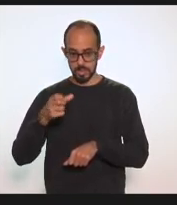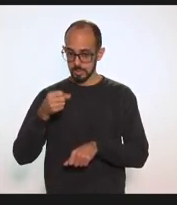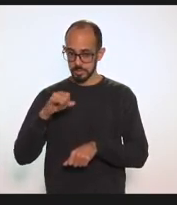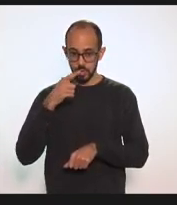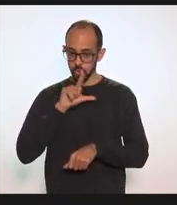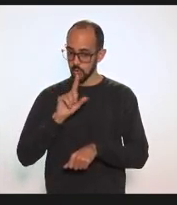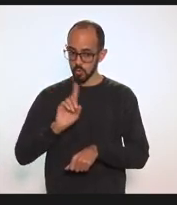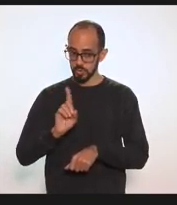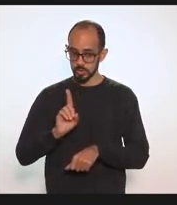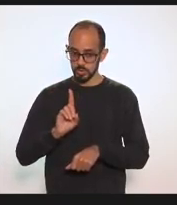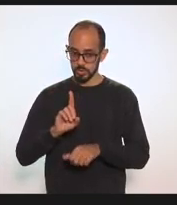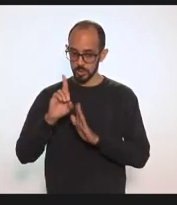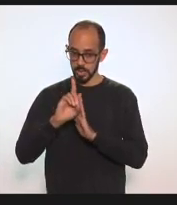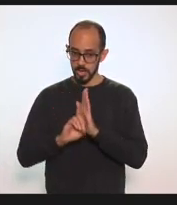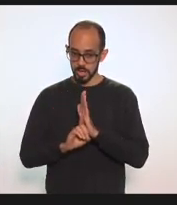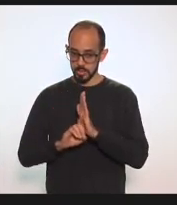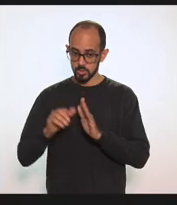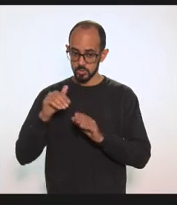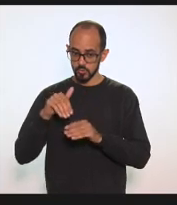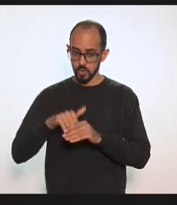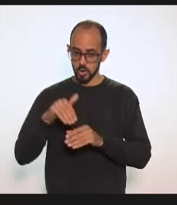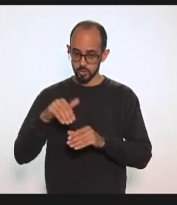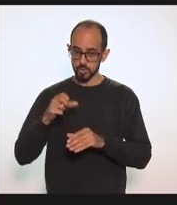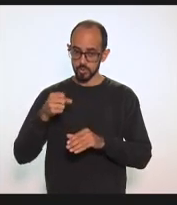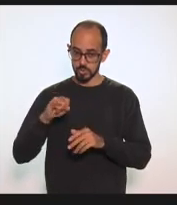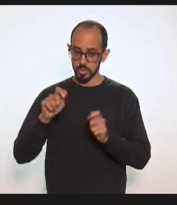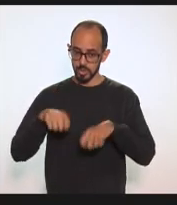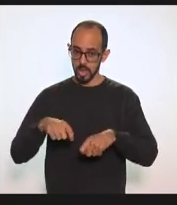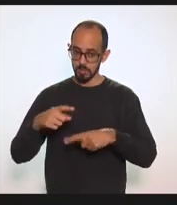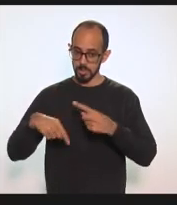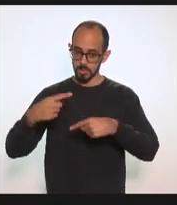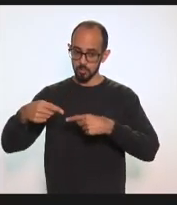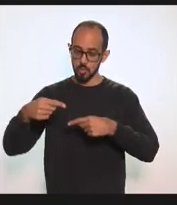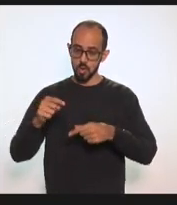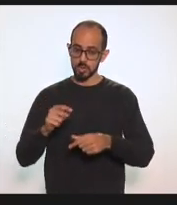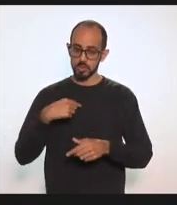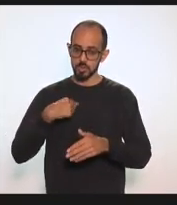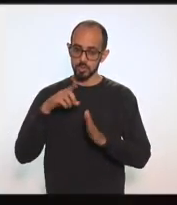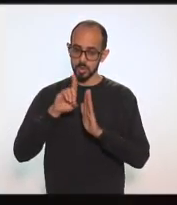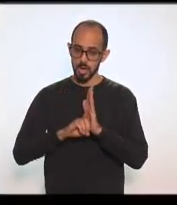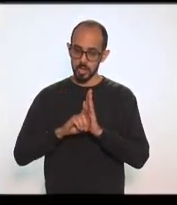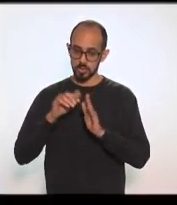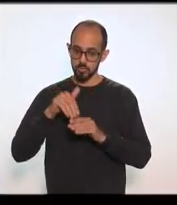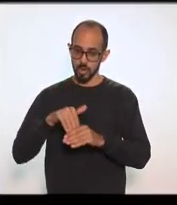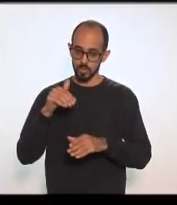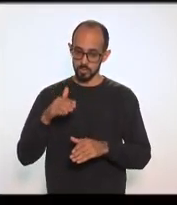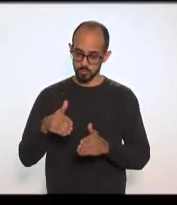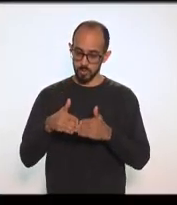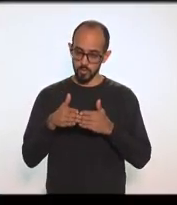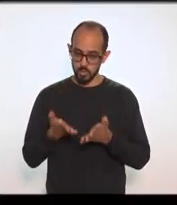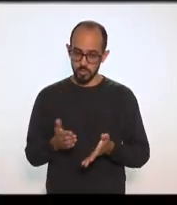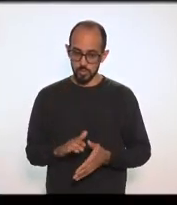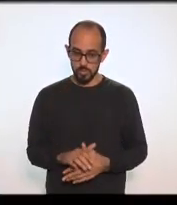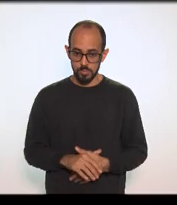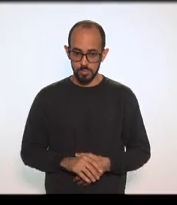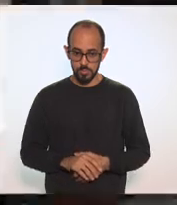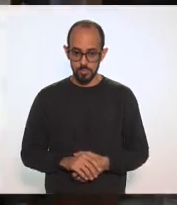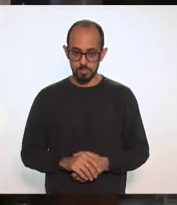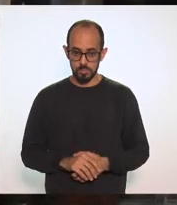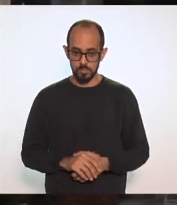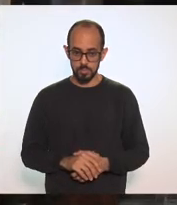consiga declarar o voto, se o senhor pode dar na outra oportunidade, na outra sessão. Eu vou passar. Não, fica aqui à vontade, na, eu concedo pela ordem.